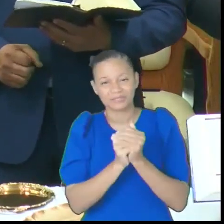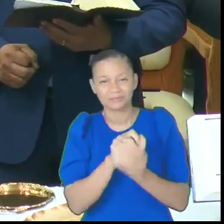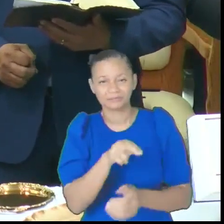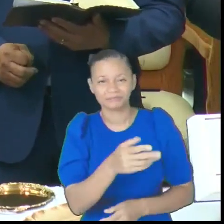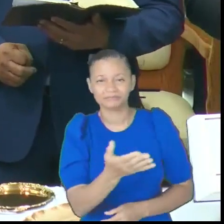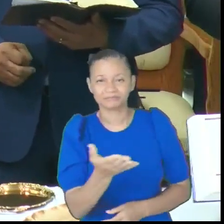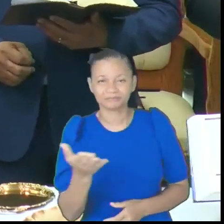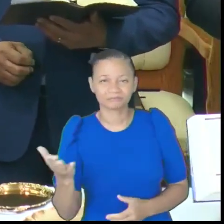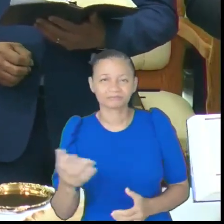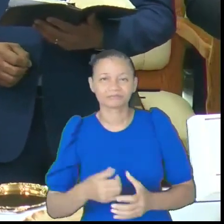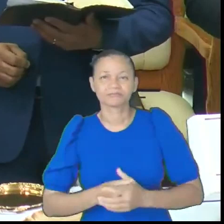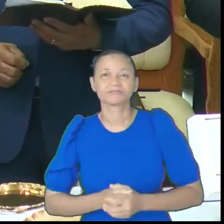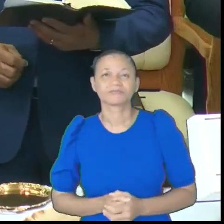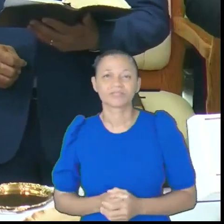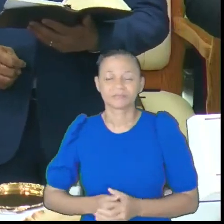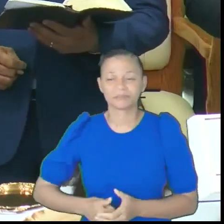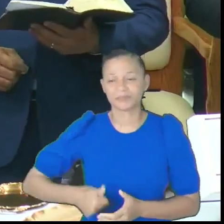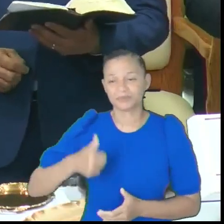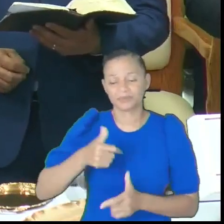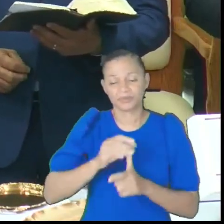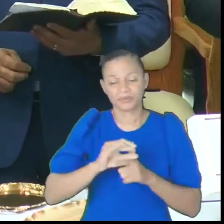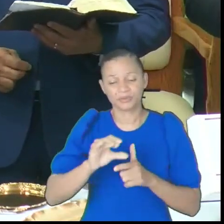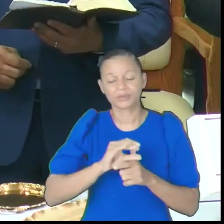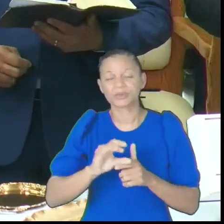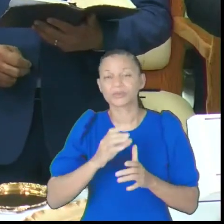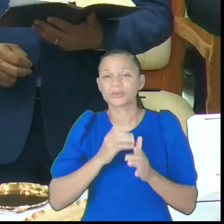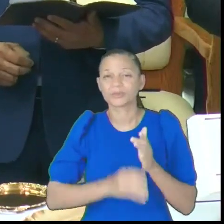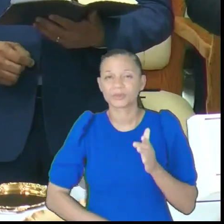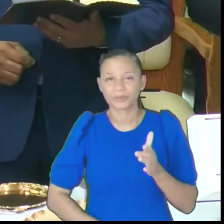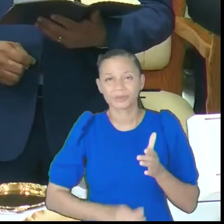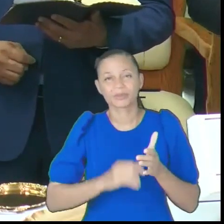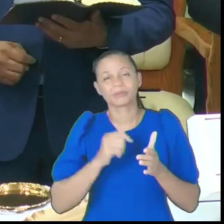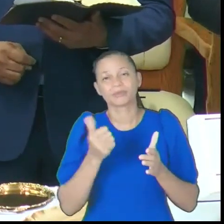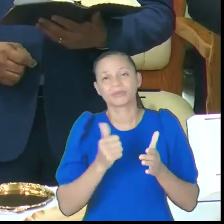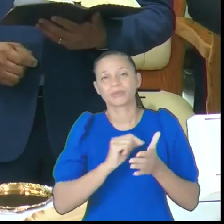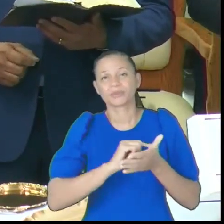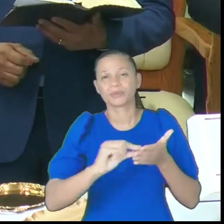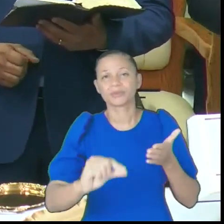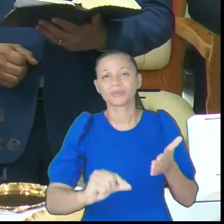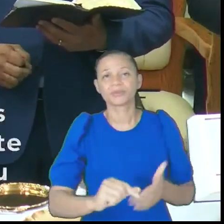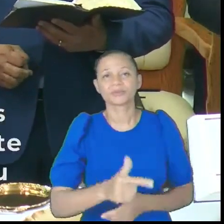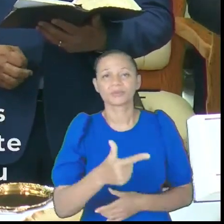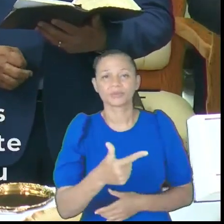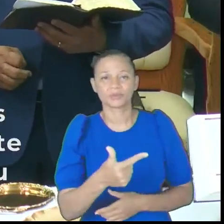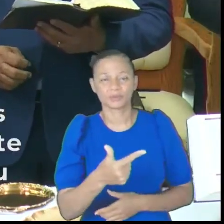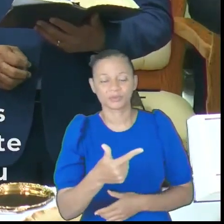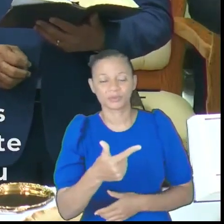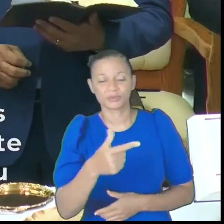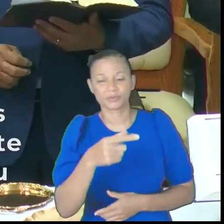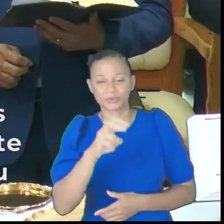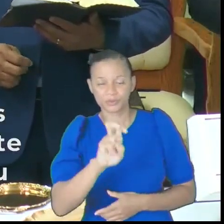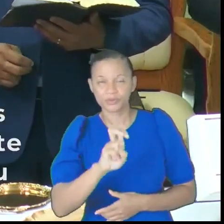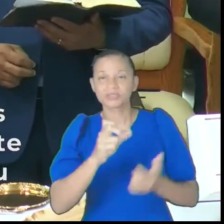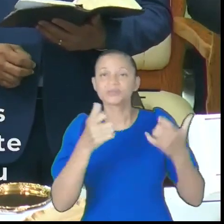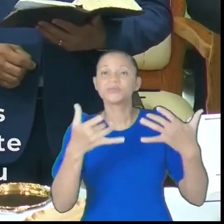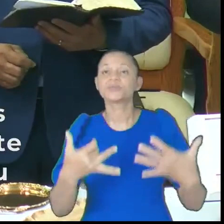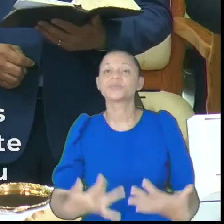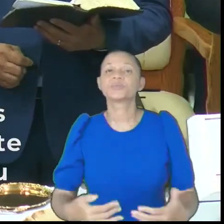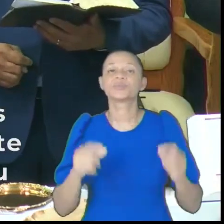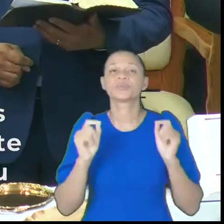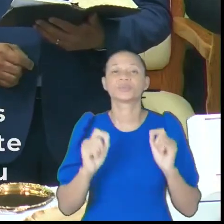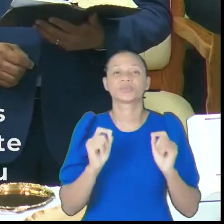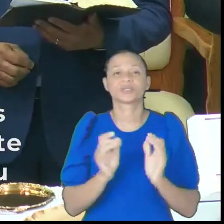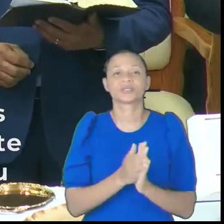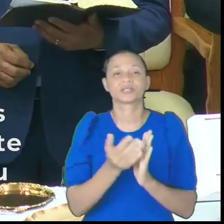irmãos? 1 Coríntios, capítulo de número 11, versículo de número 25, diz assim a palavra do